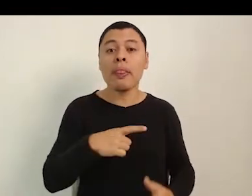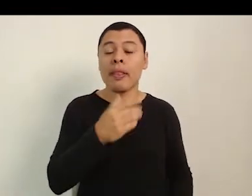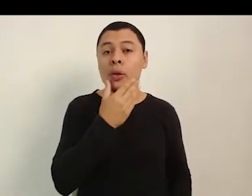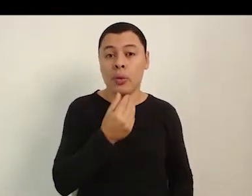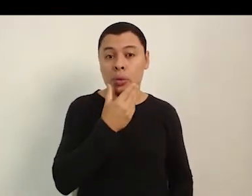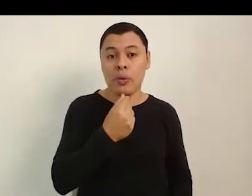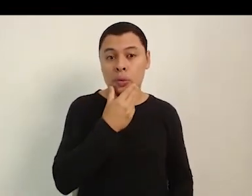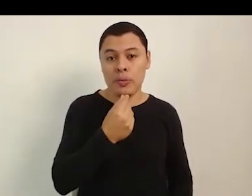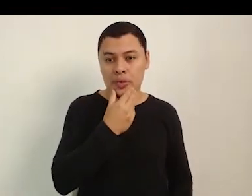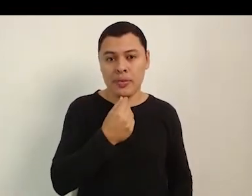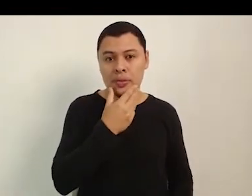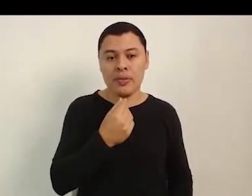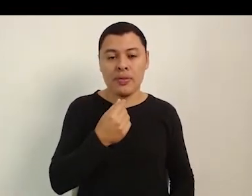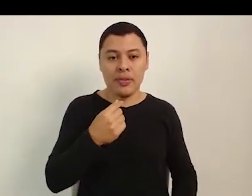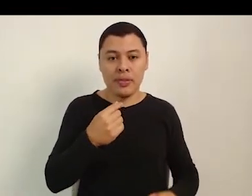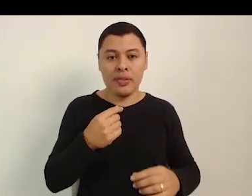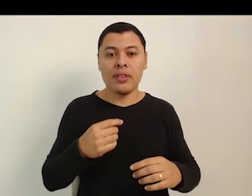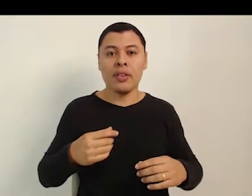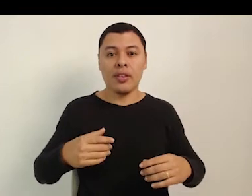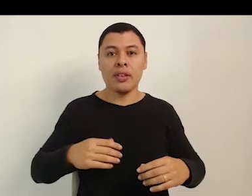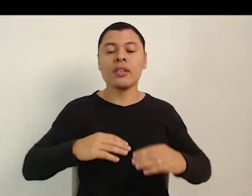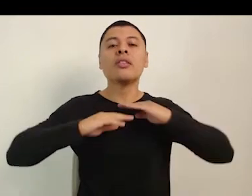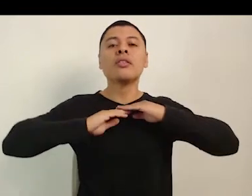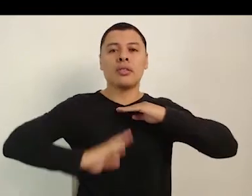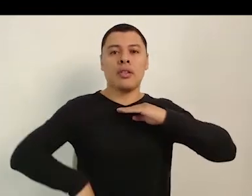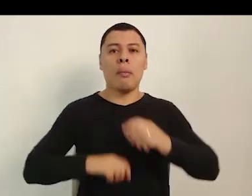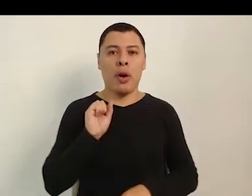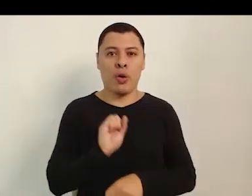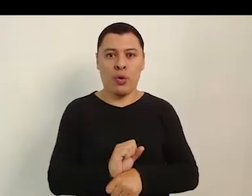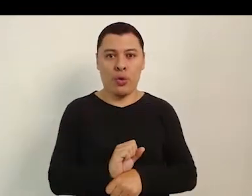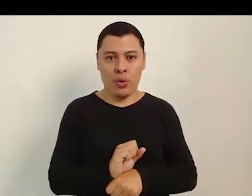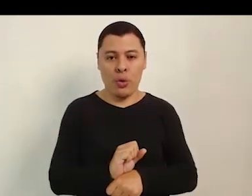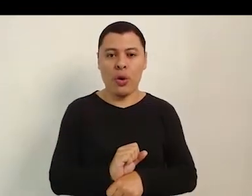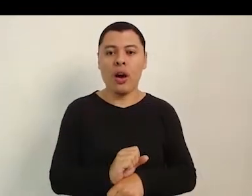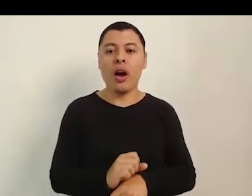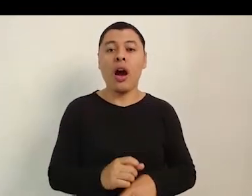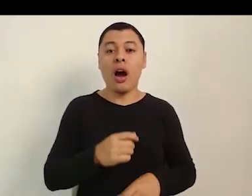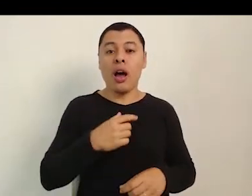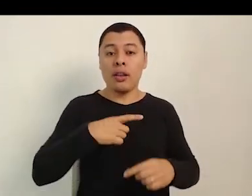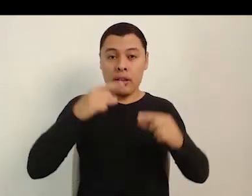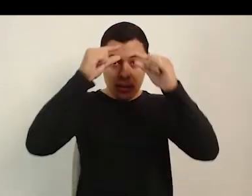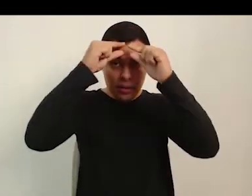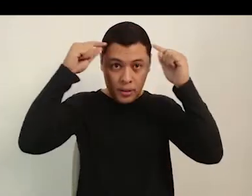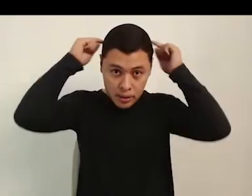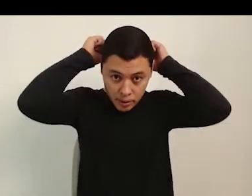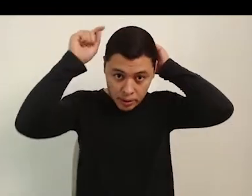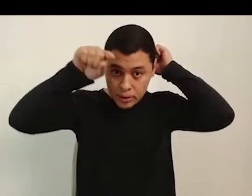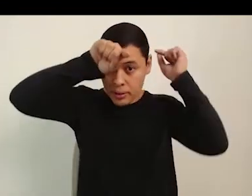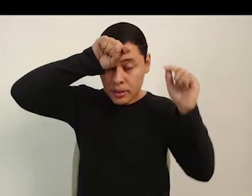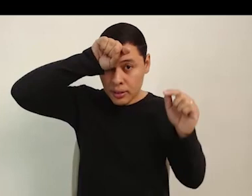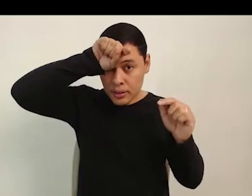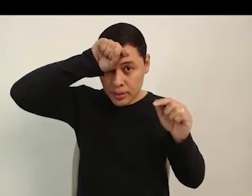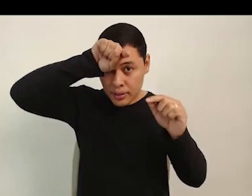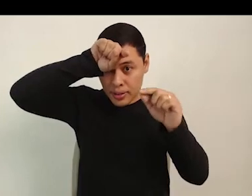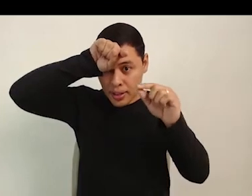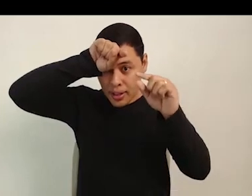homem com tetraplegia, ele está com um acessório na cabeça pendurado com uma faixa, um elástico